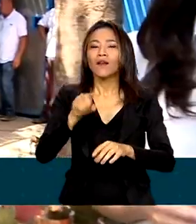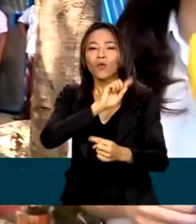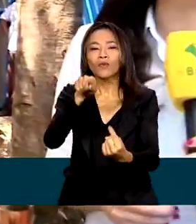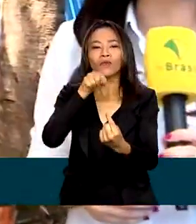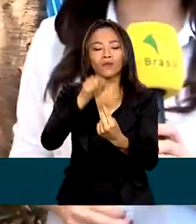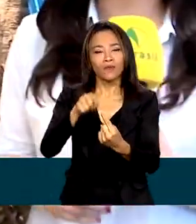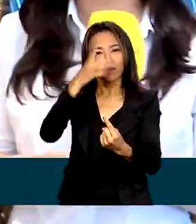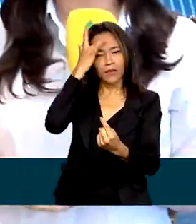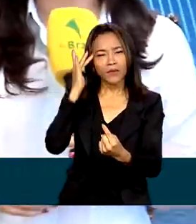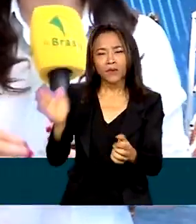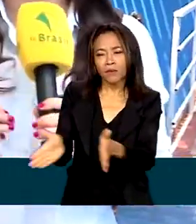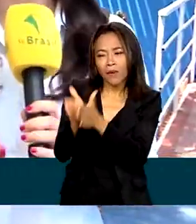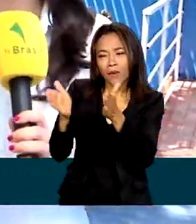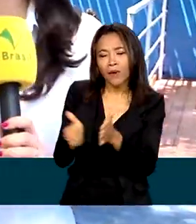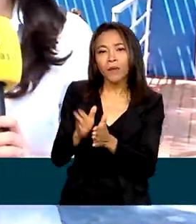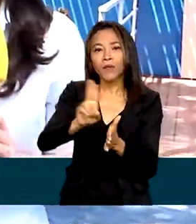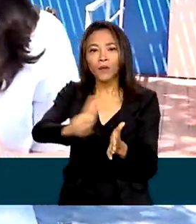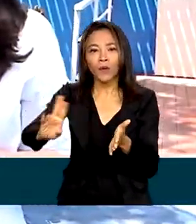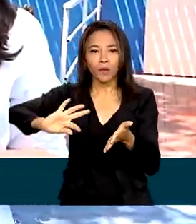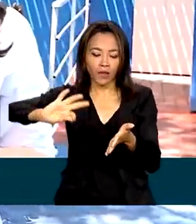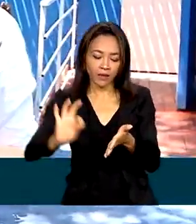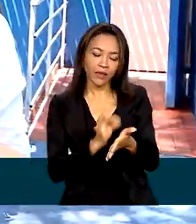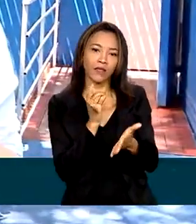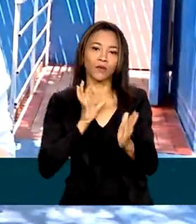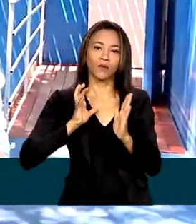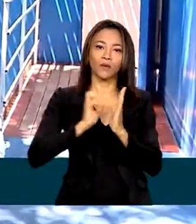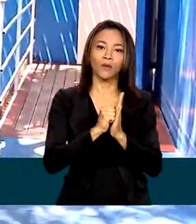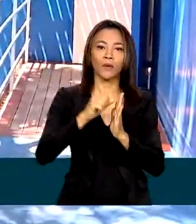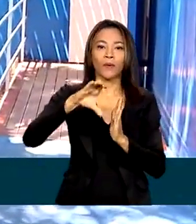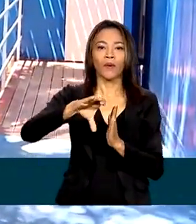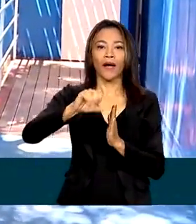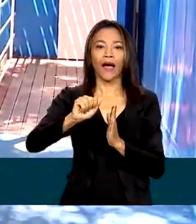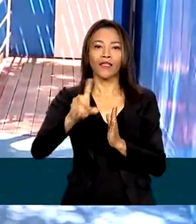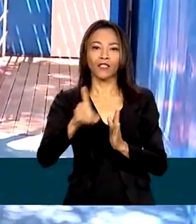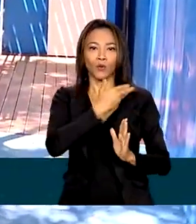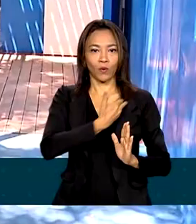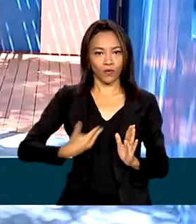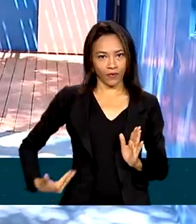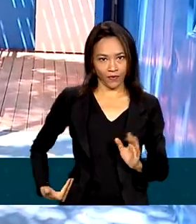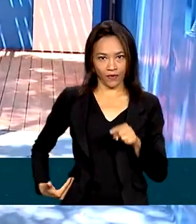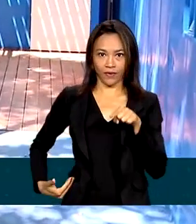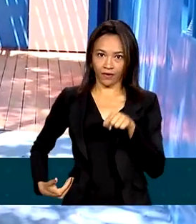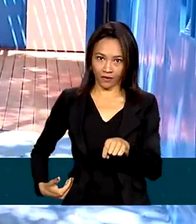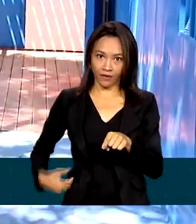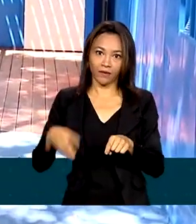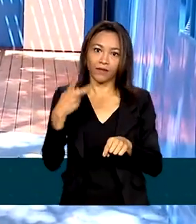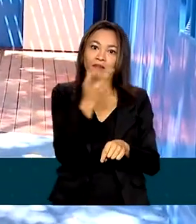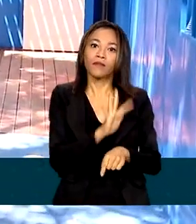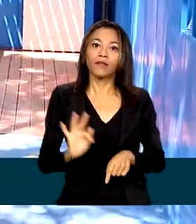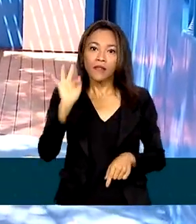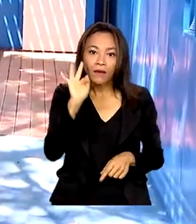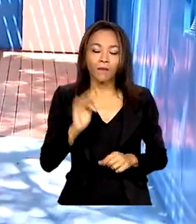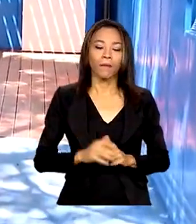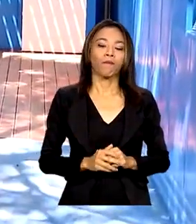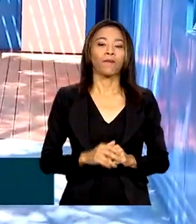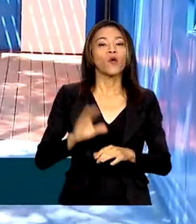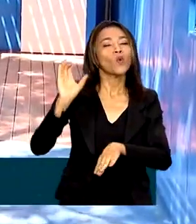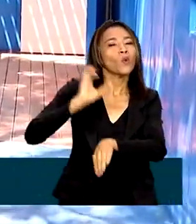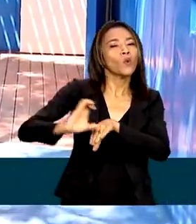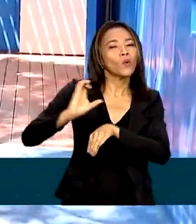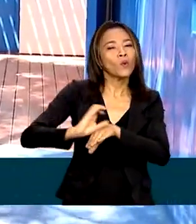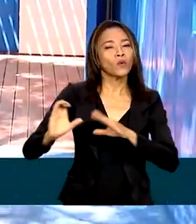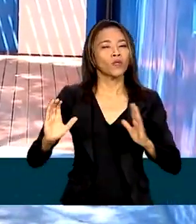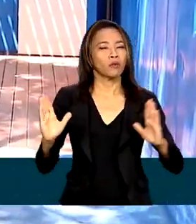de baixa renda inscritas no Cade Único, o cadastro para programas sociais do governo federal. O curso, que